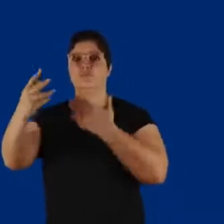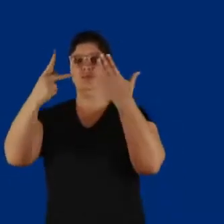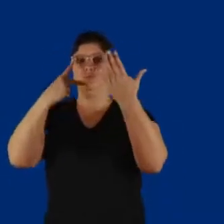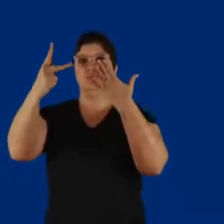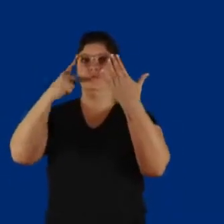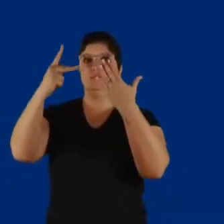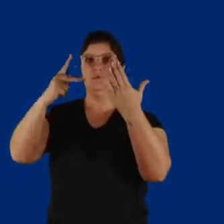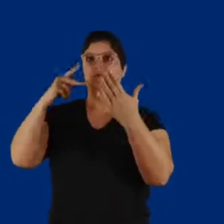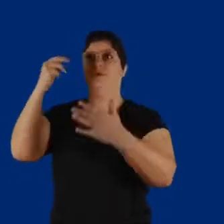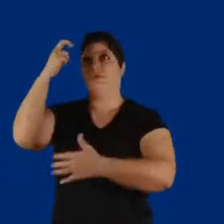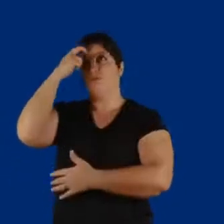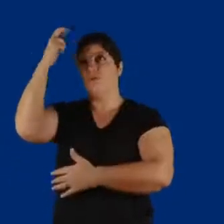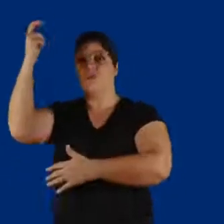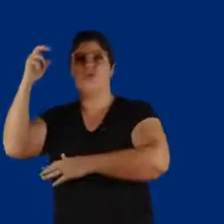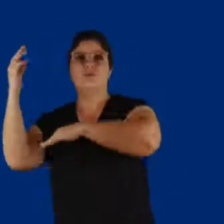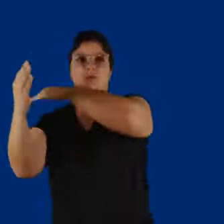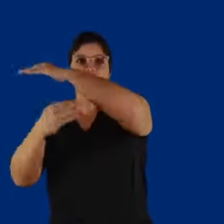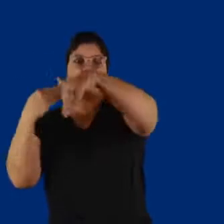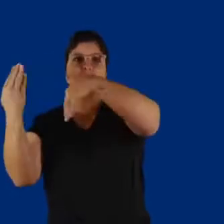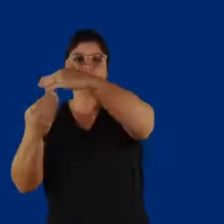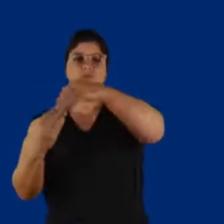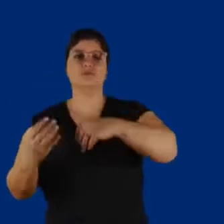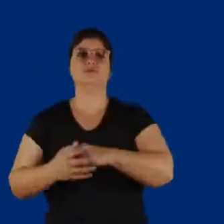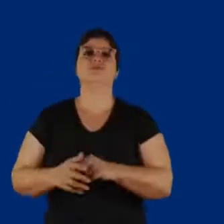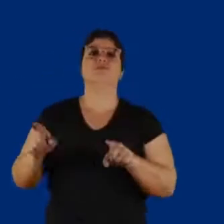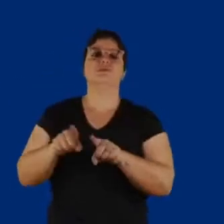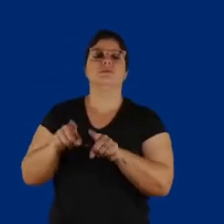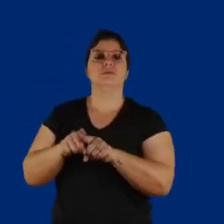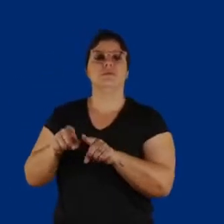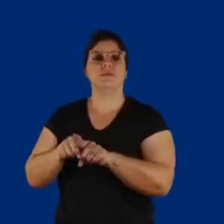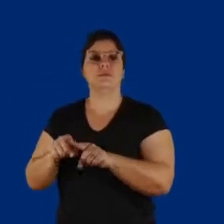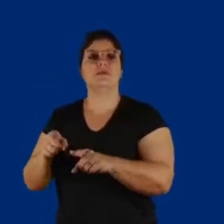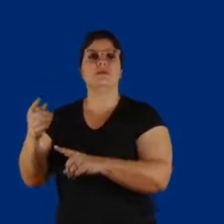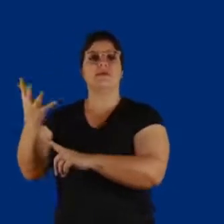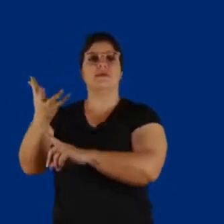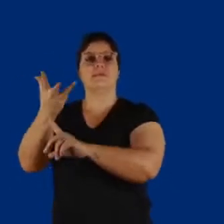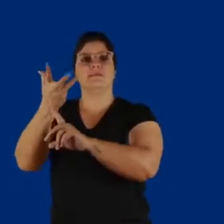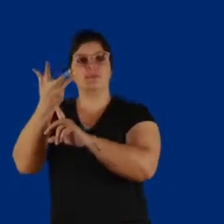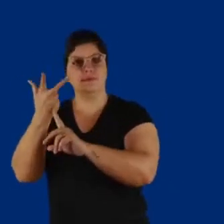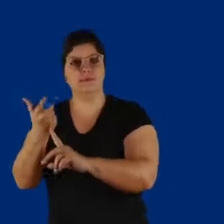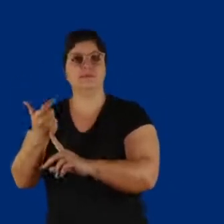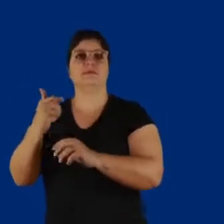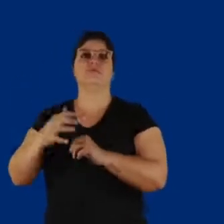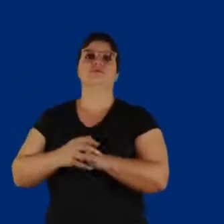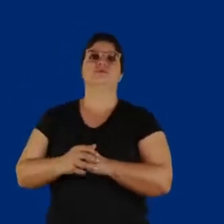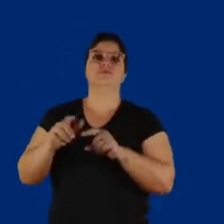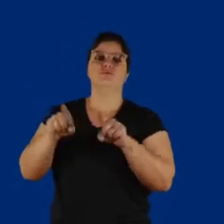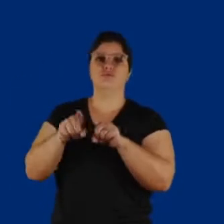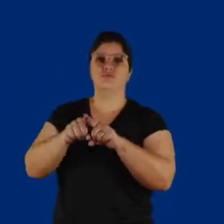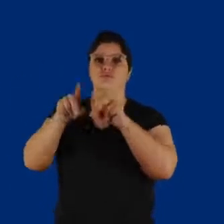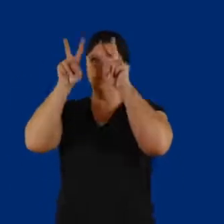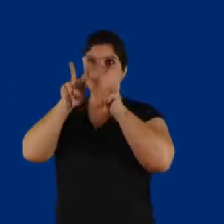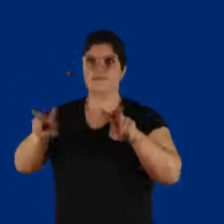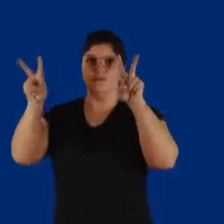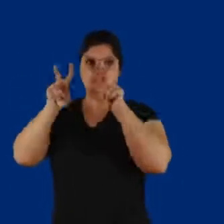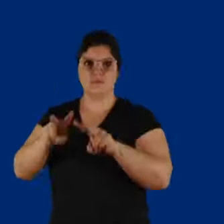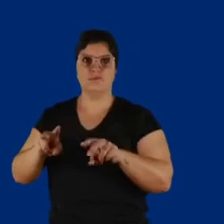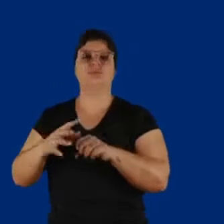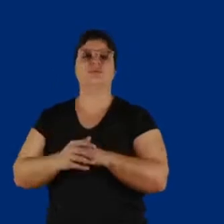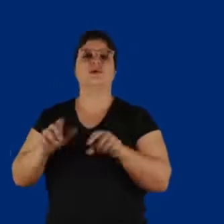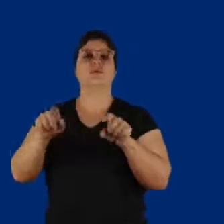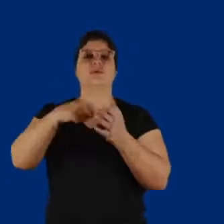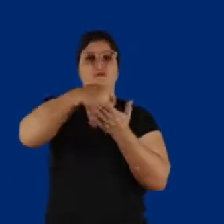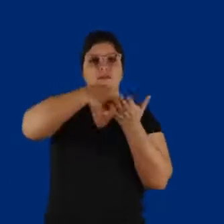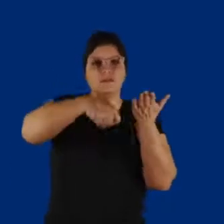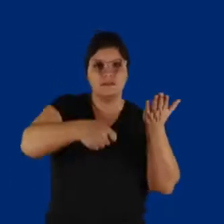também artista visual, autora, pesquisadora e professora da Divisão de Psiquiatria Social e Transcultural da